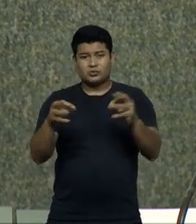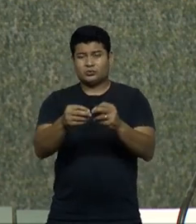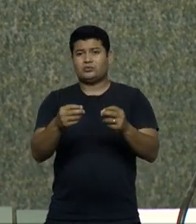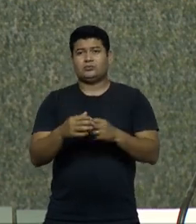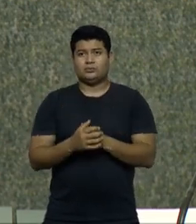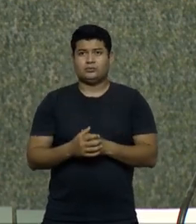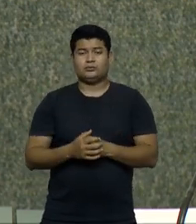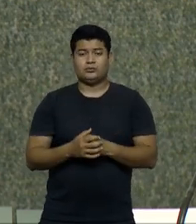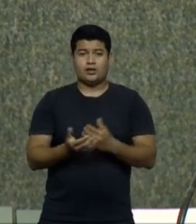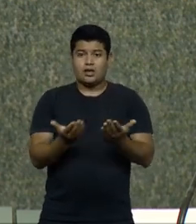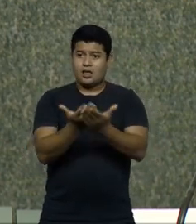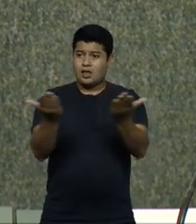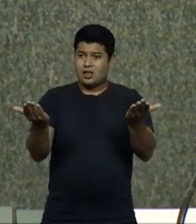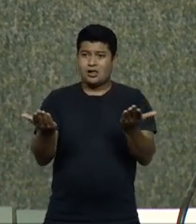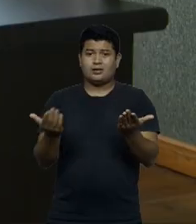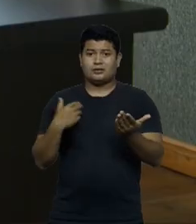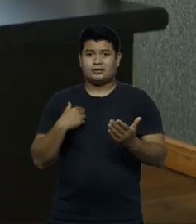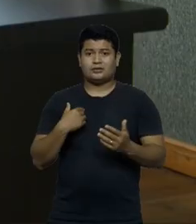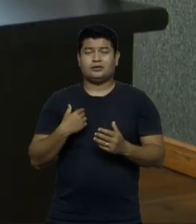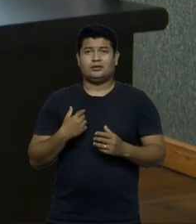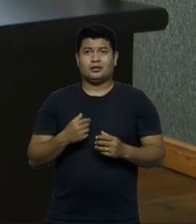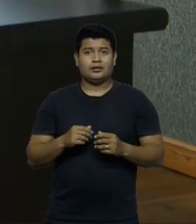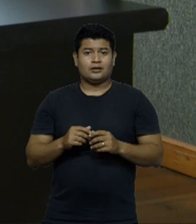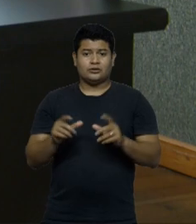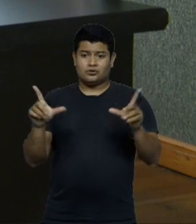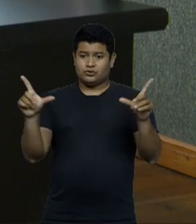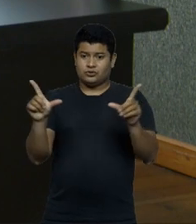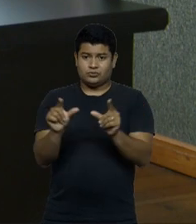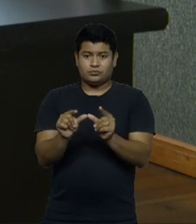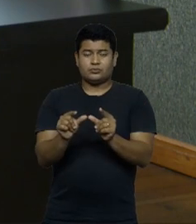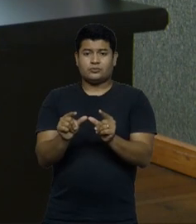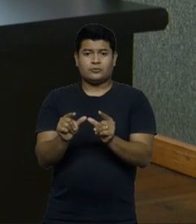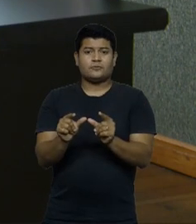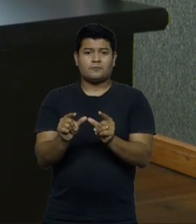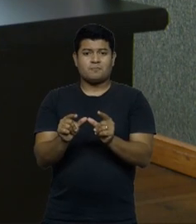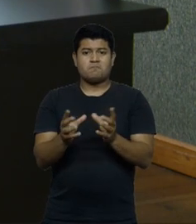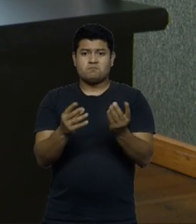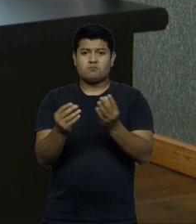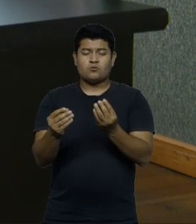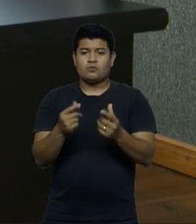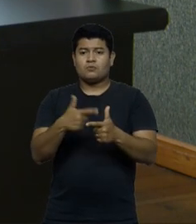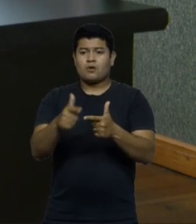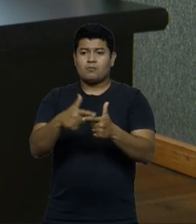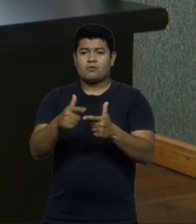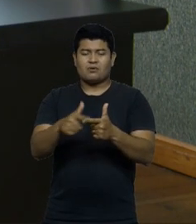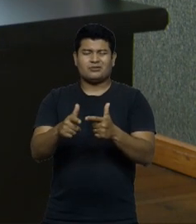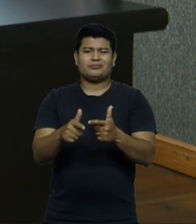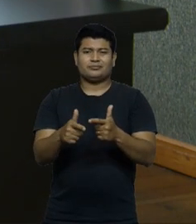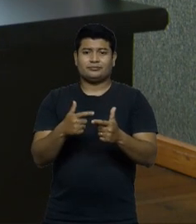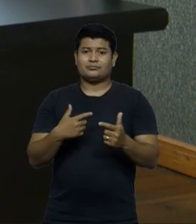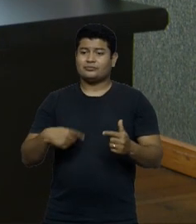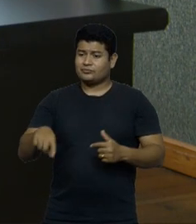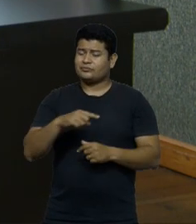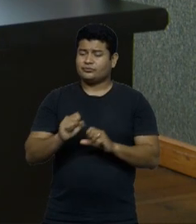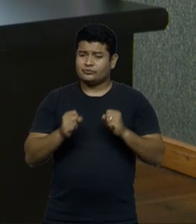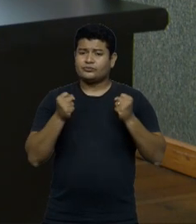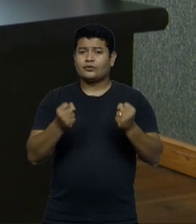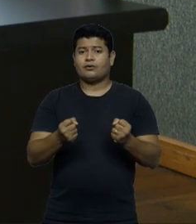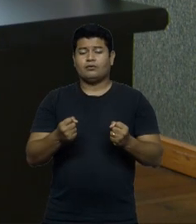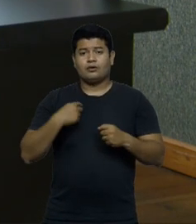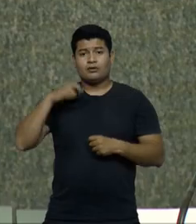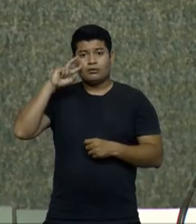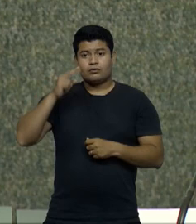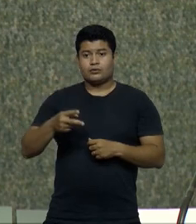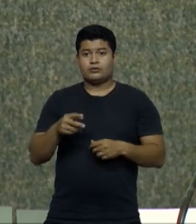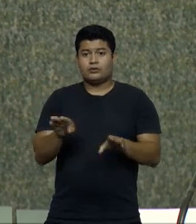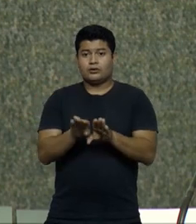seriam bastante reduzidos mas nós temos feito um esforço né e reconheço que há um esforço também do Poder Executivo Estadual